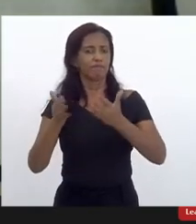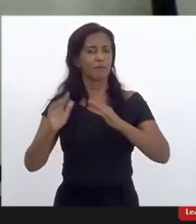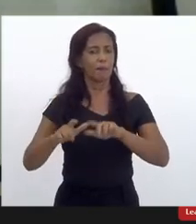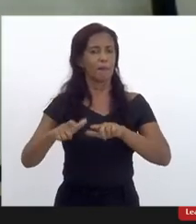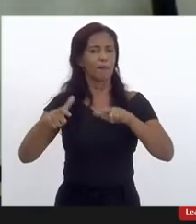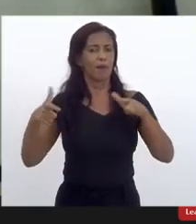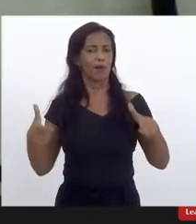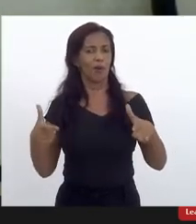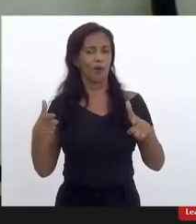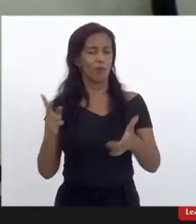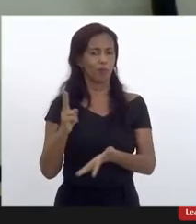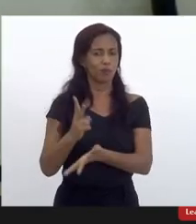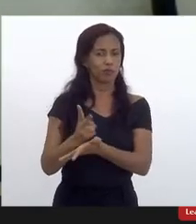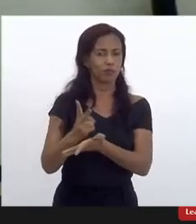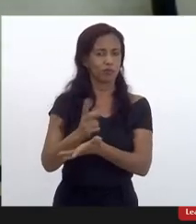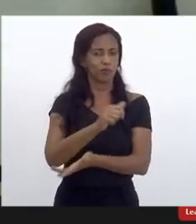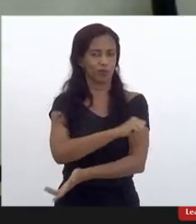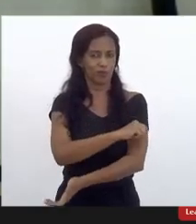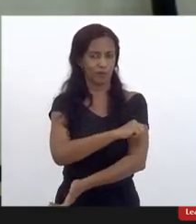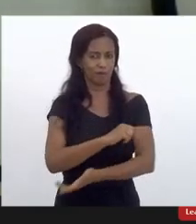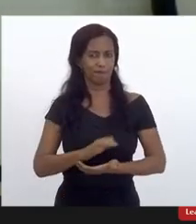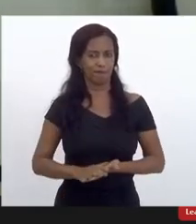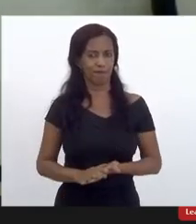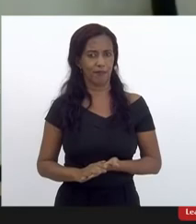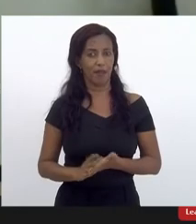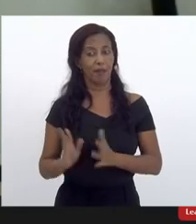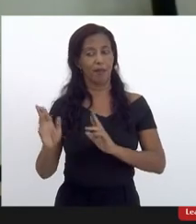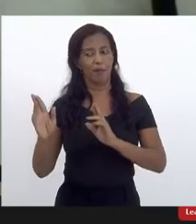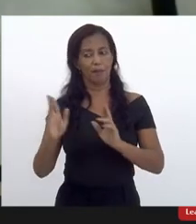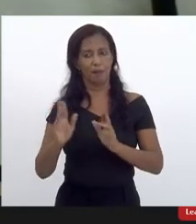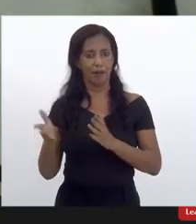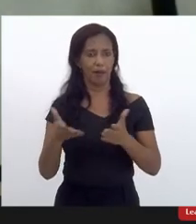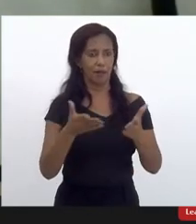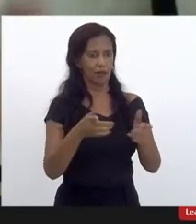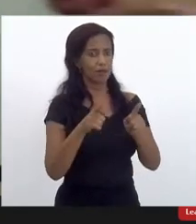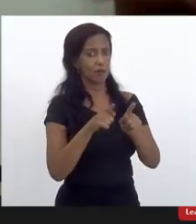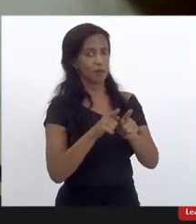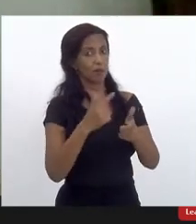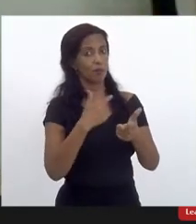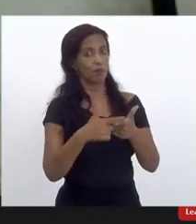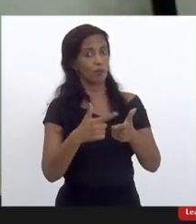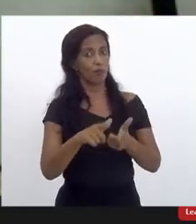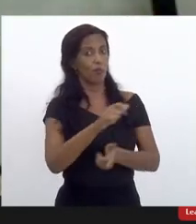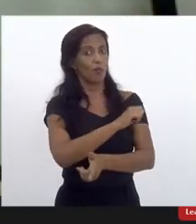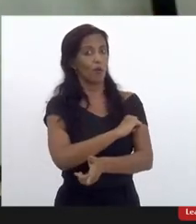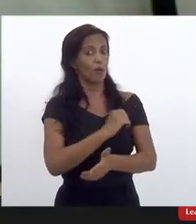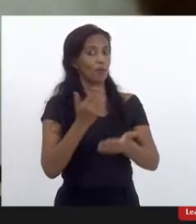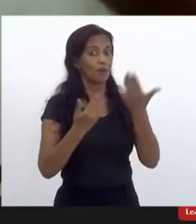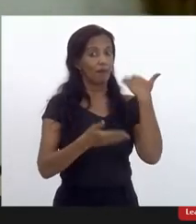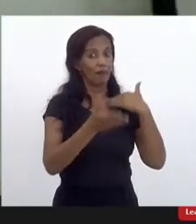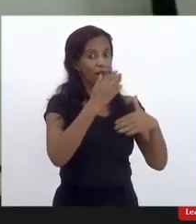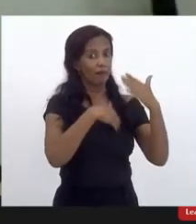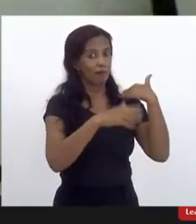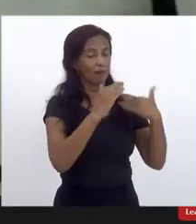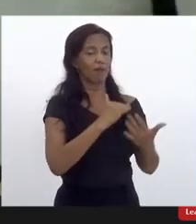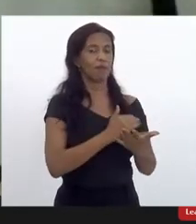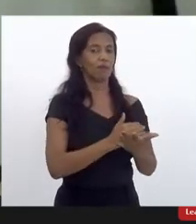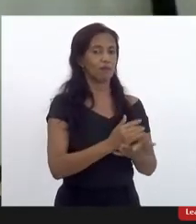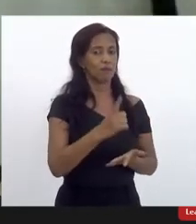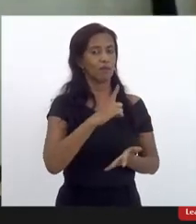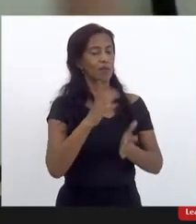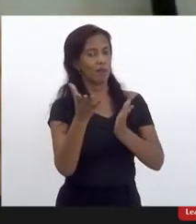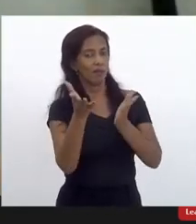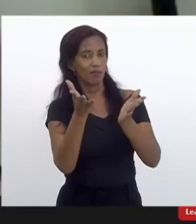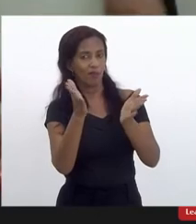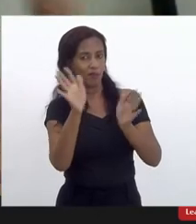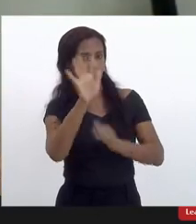alunos, a permanência maior dos alunos. Paralelo a isso, também teve aquele problema do aluno que lá no começo do ano teve